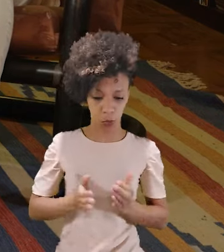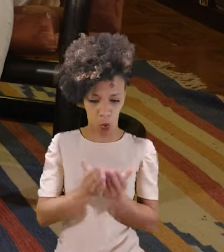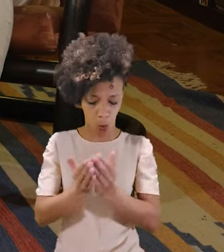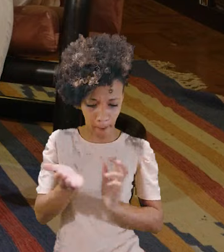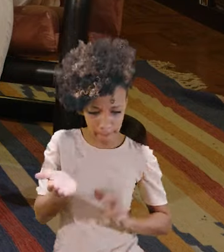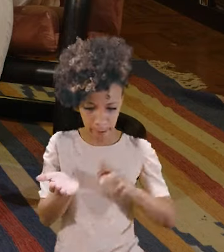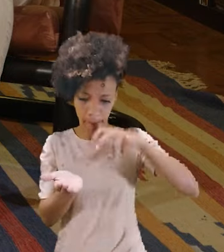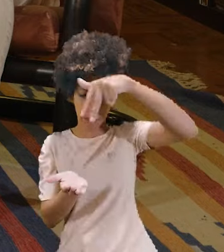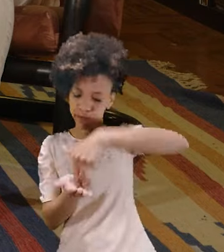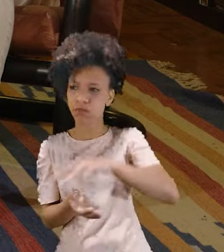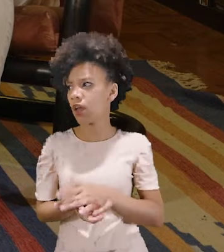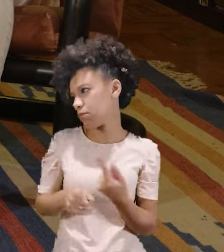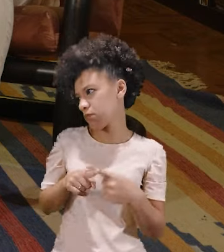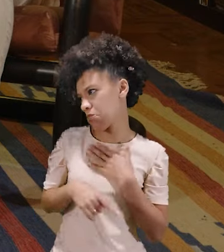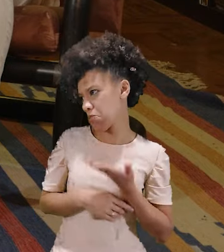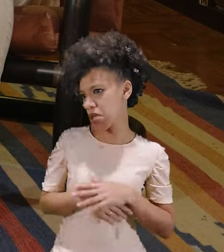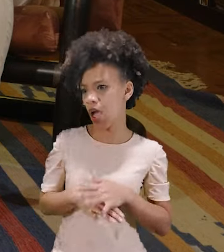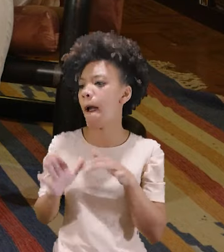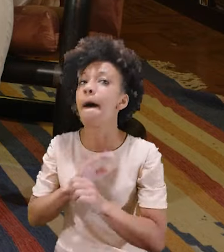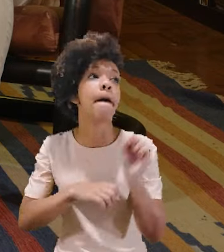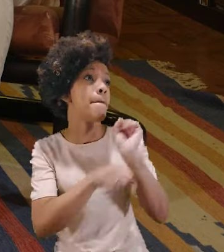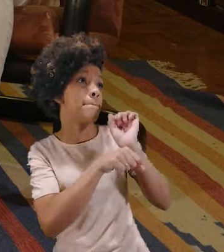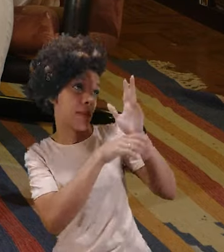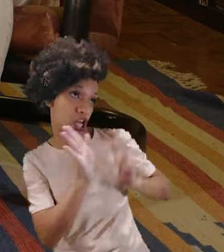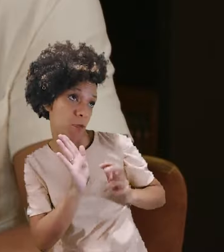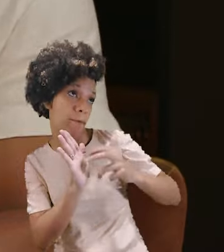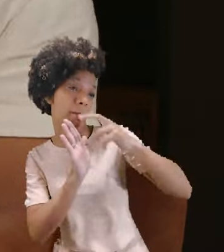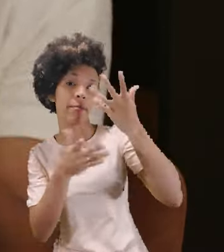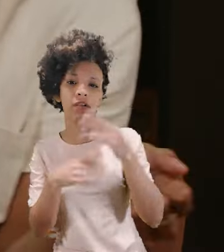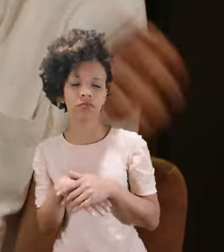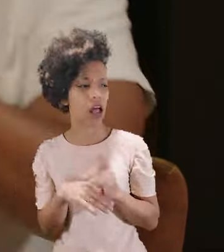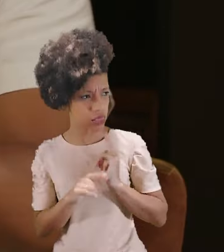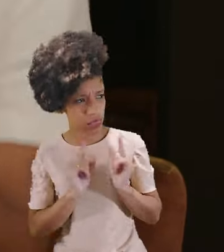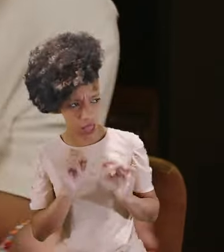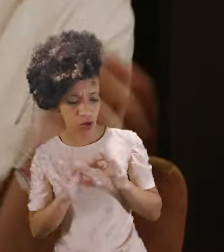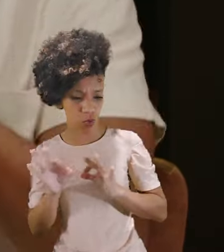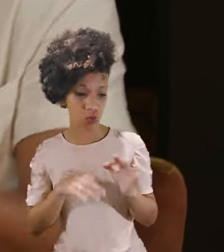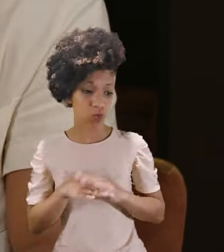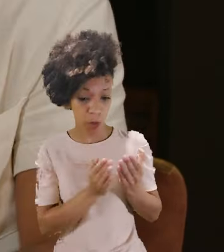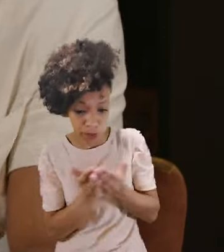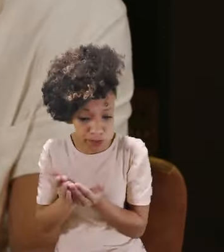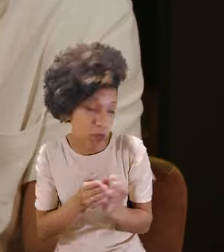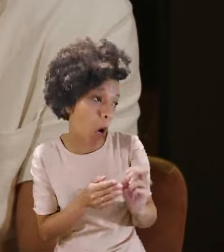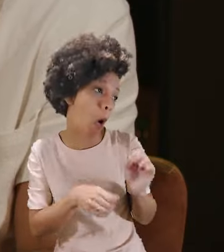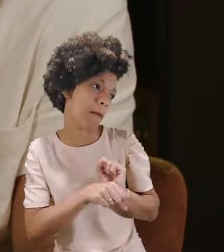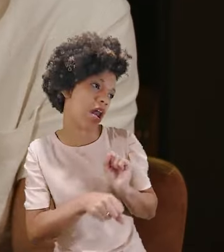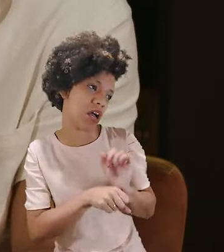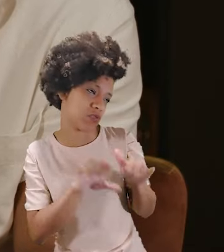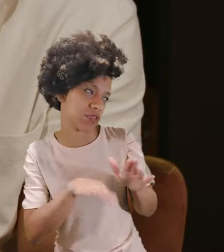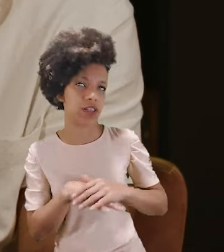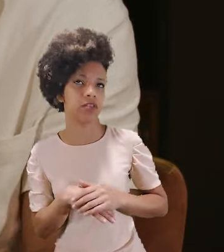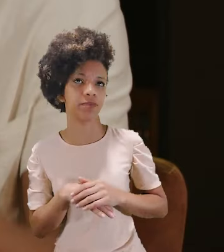e é muito fácil assalto para mim porque avida o cara tá ali Espera que eu vou subir a gente tenta né ser ali então na vida